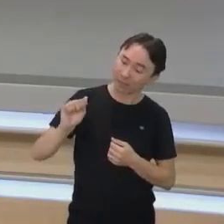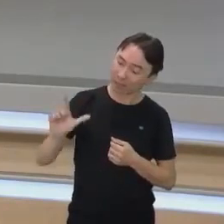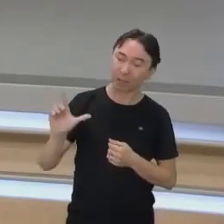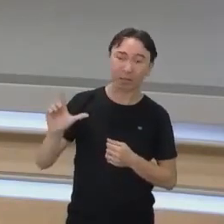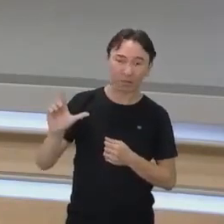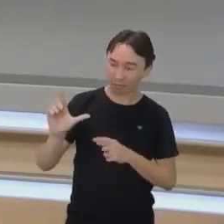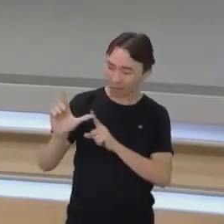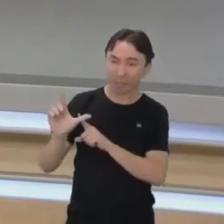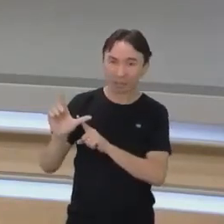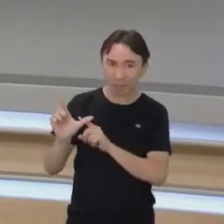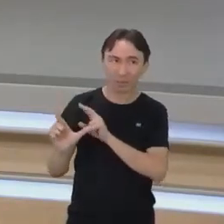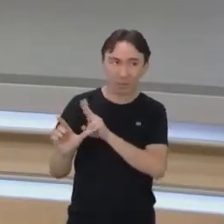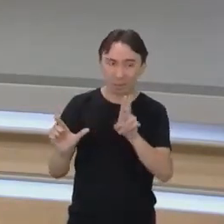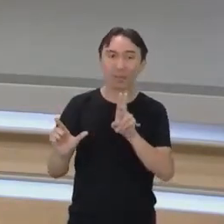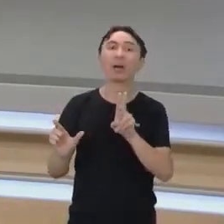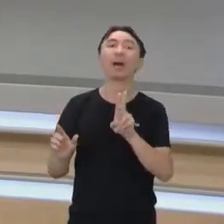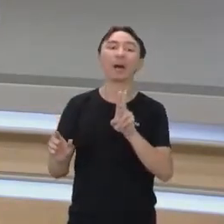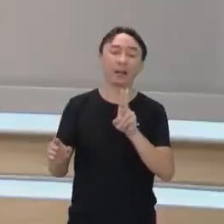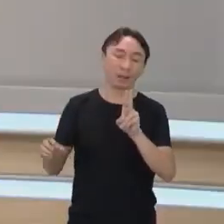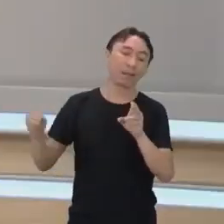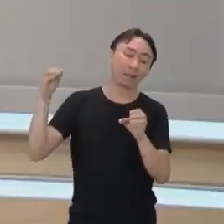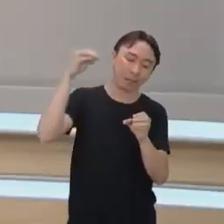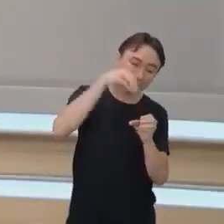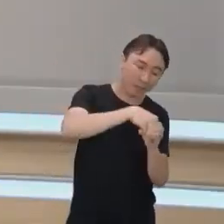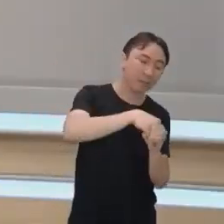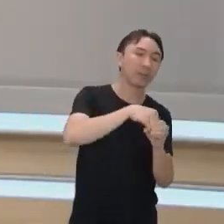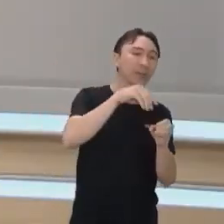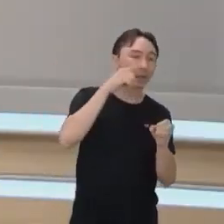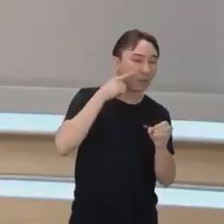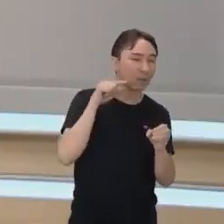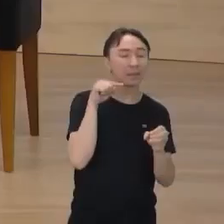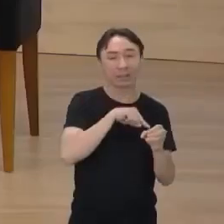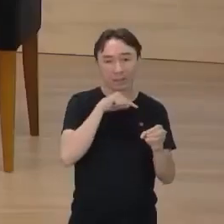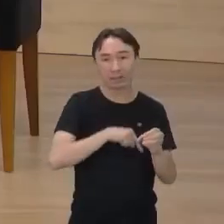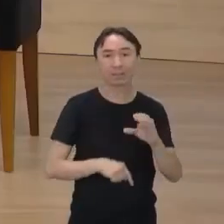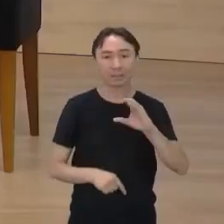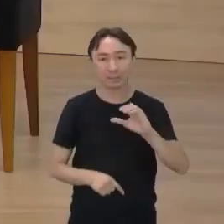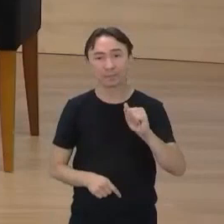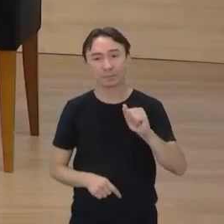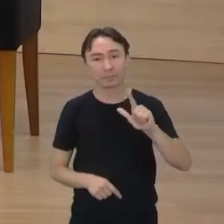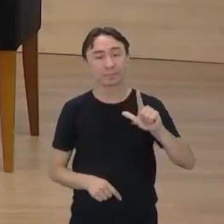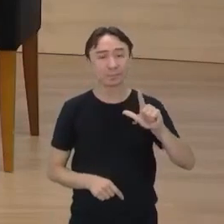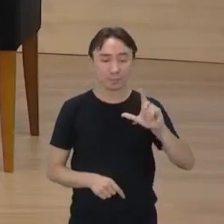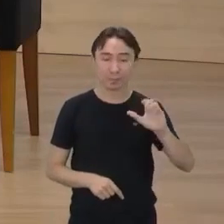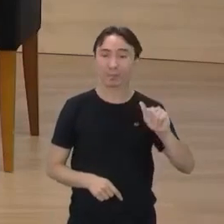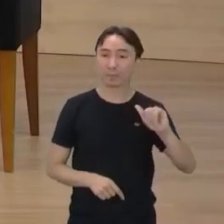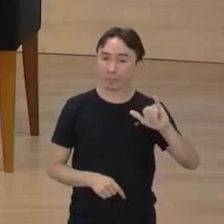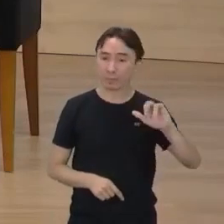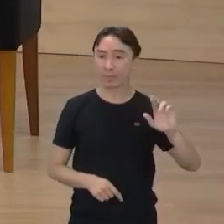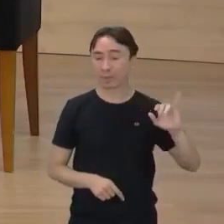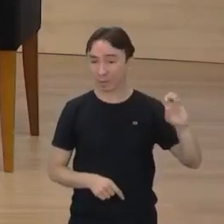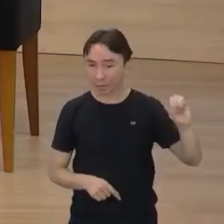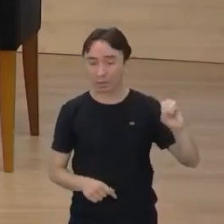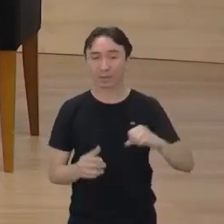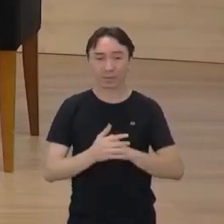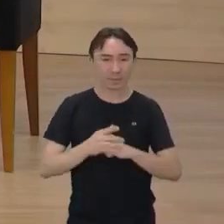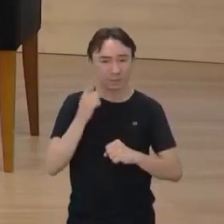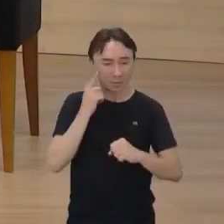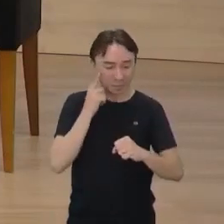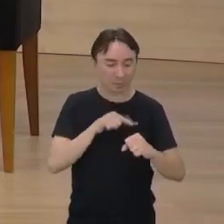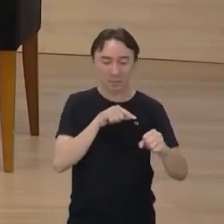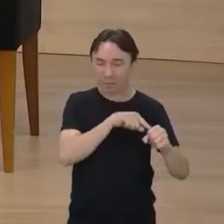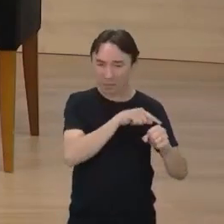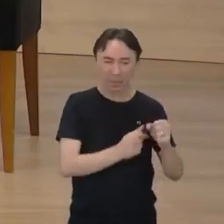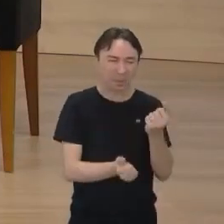tem tudo a ver, né, com a composição dele. Ele é obtido por um processo denominado calcinação do calcário. Então, o calcário é submetido a